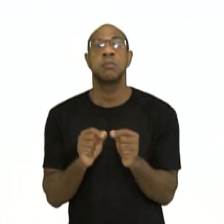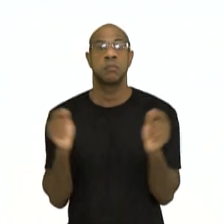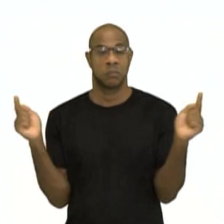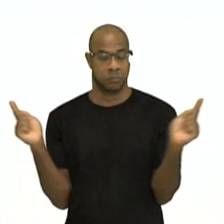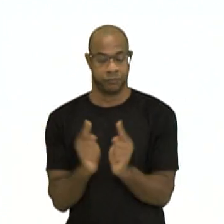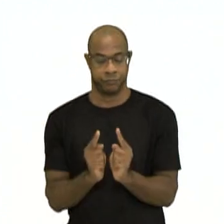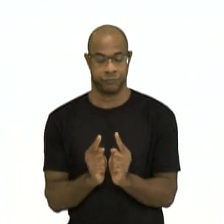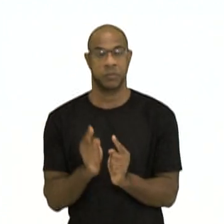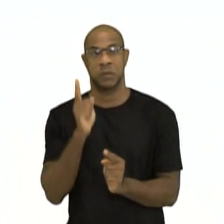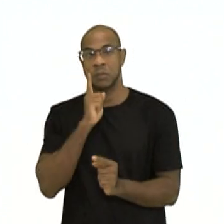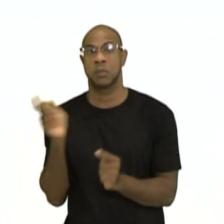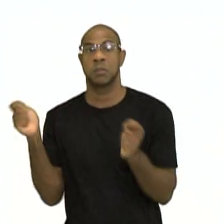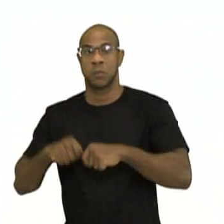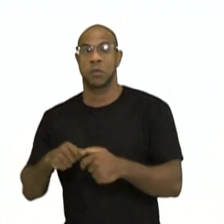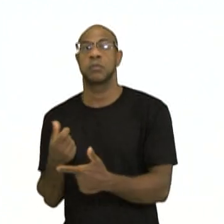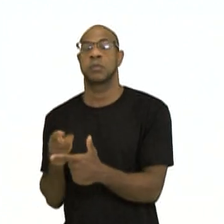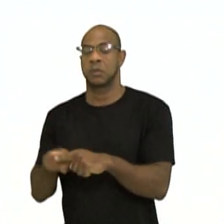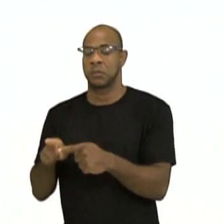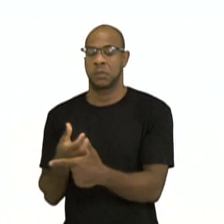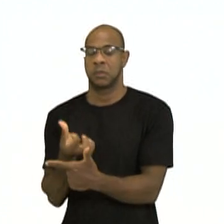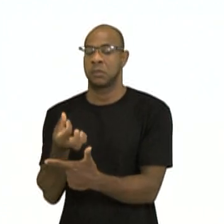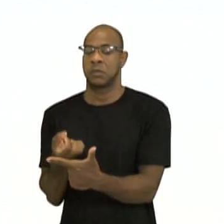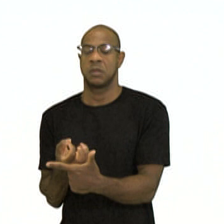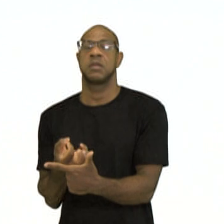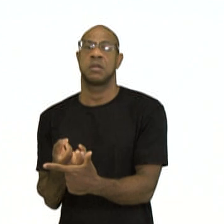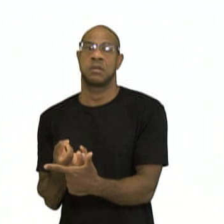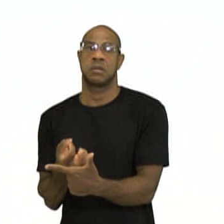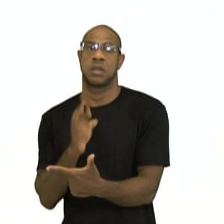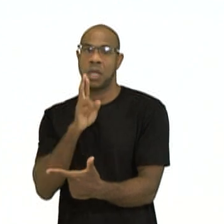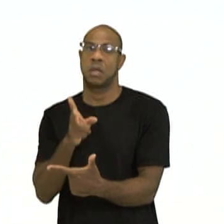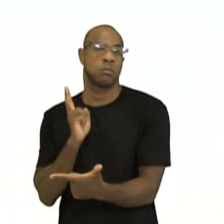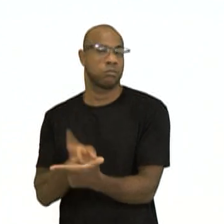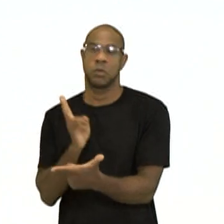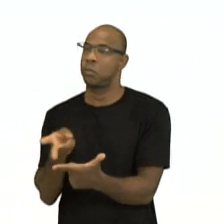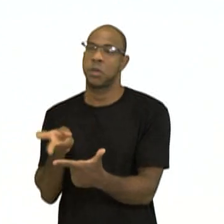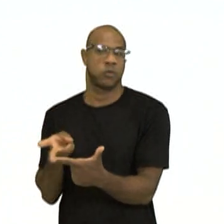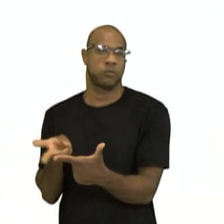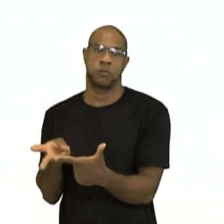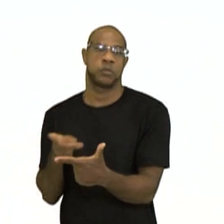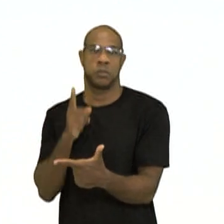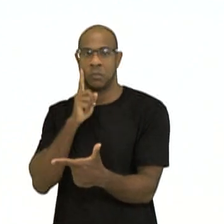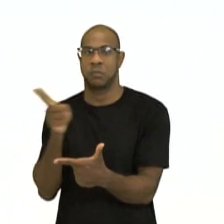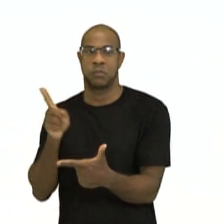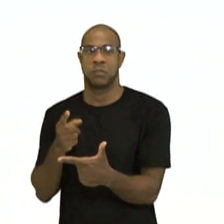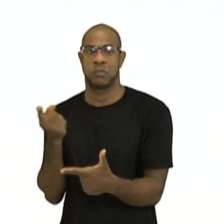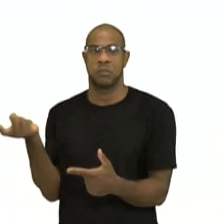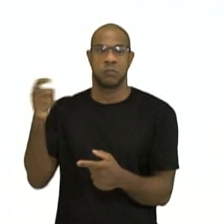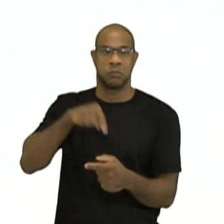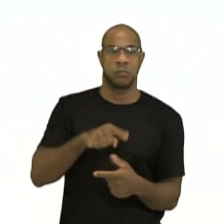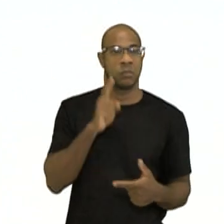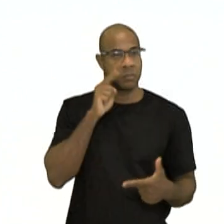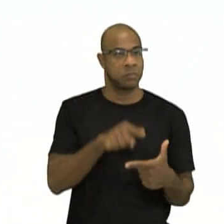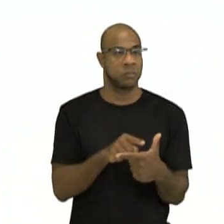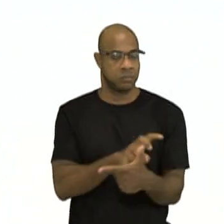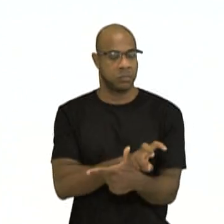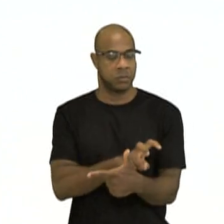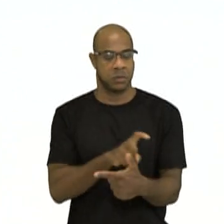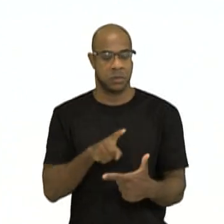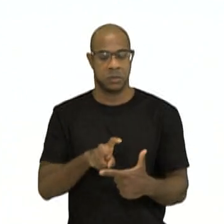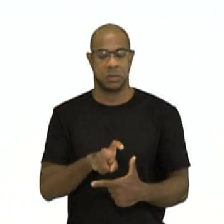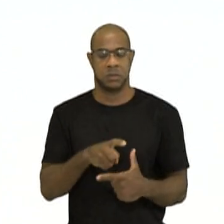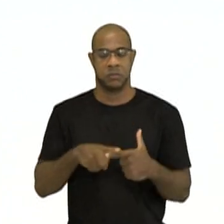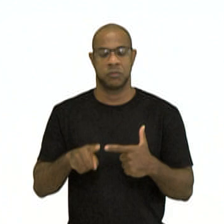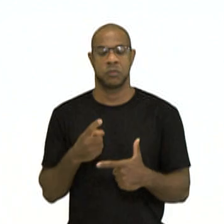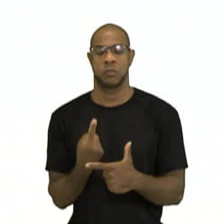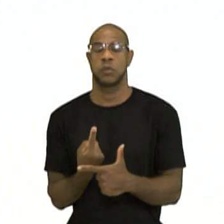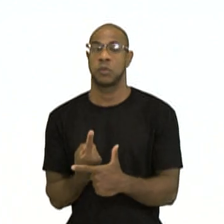posso dividir por 60, que dá o mesmo resultado, certo? Olha lá, vamos voltar aqui um pouquinho, 5 dividido por 1 e